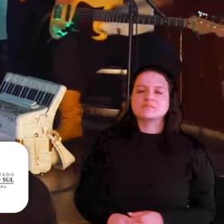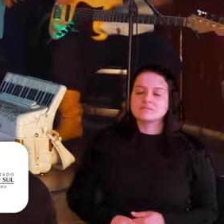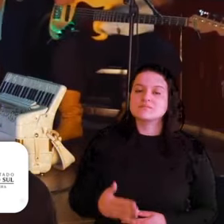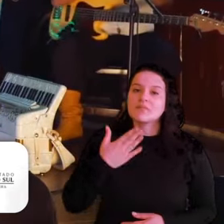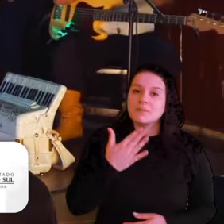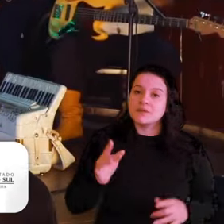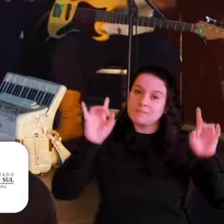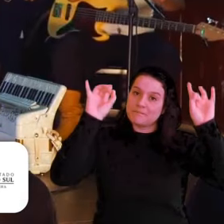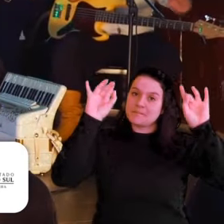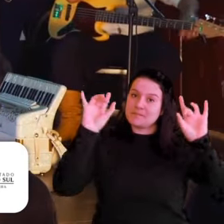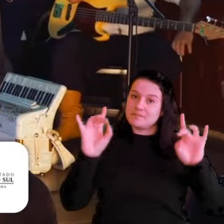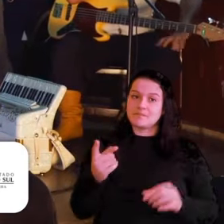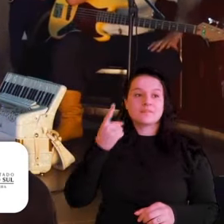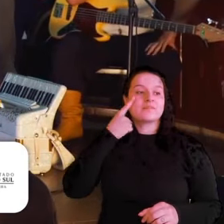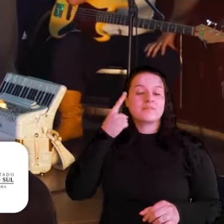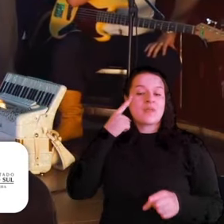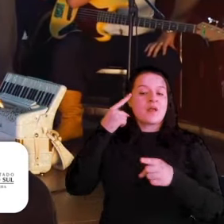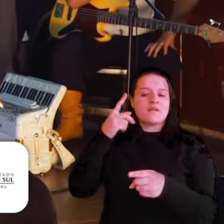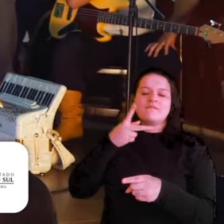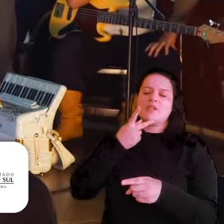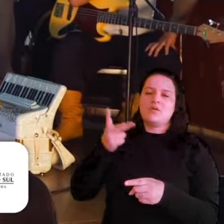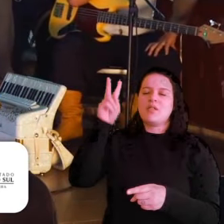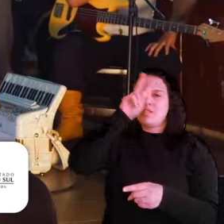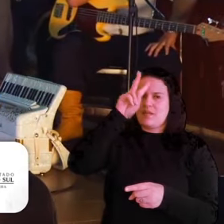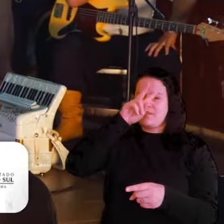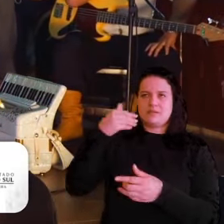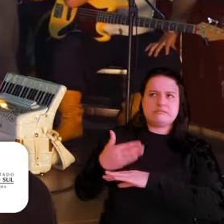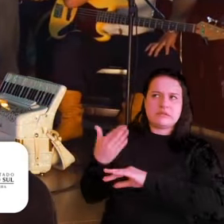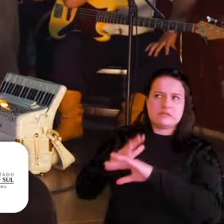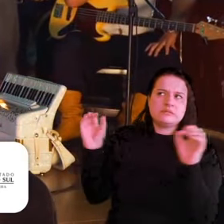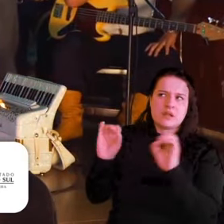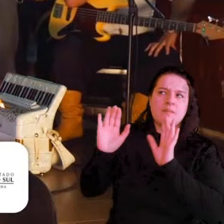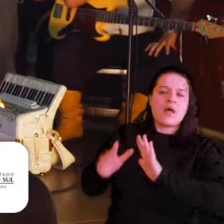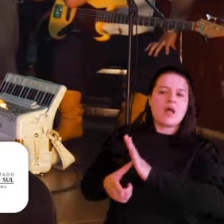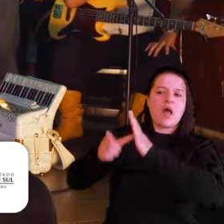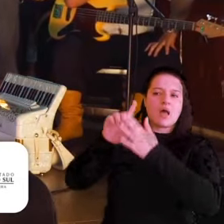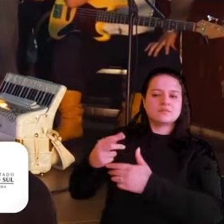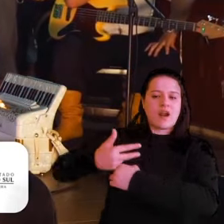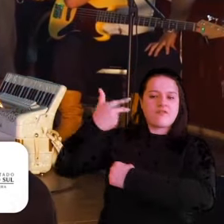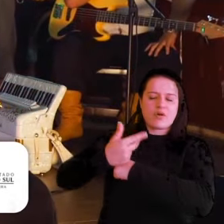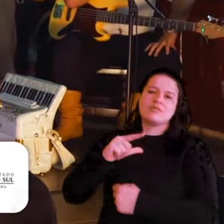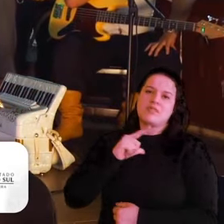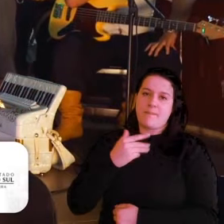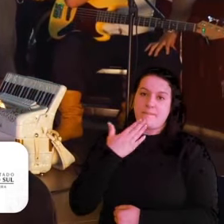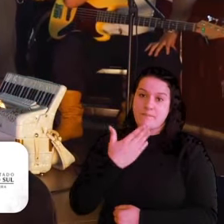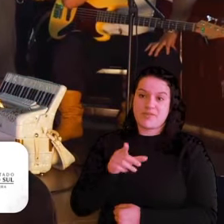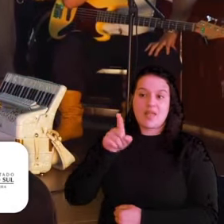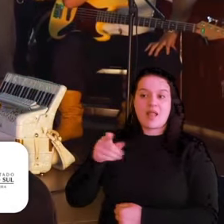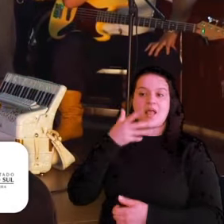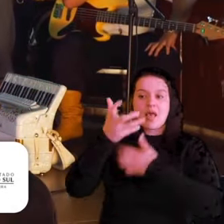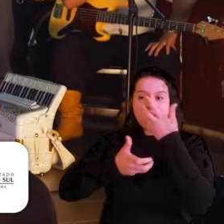Ó, tem um pedido aqui. O Canhotos que lembra, porque a gente não ensaiou. Mas antes que a gente gravou, mas tem um